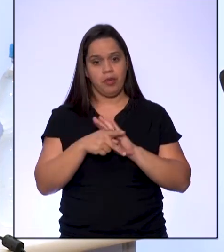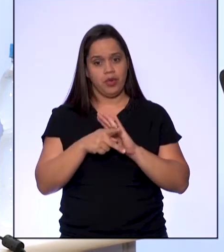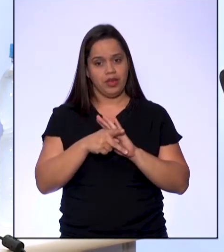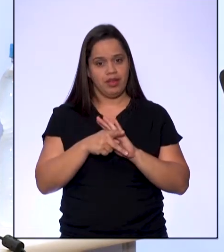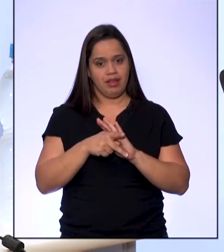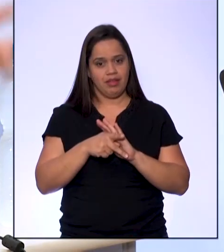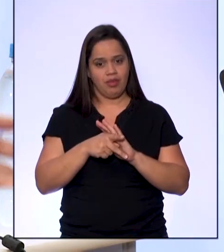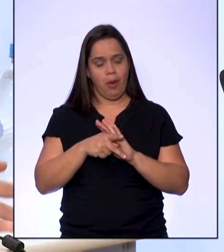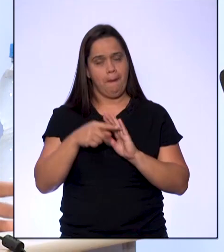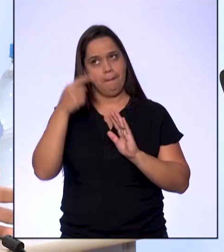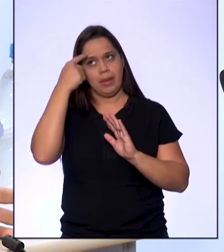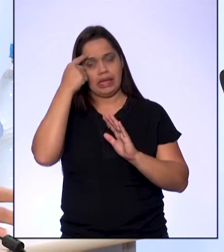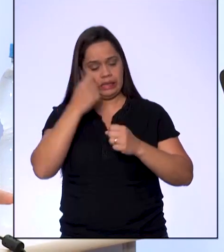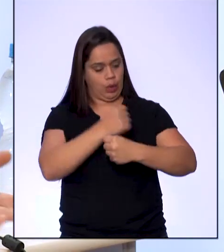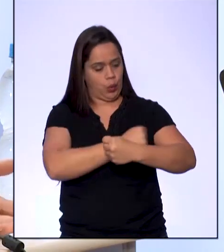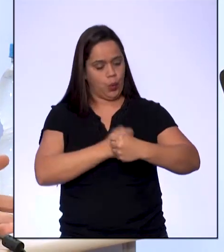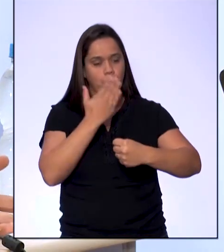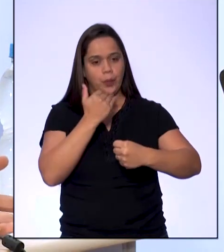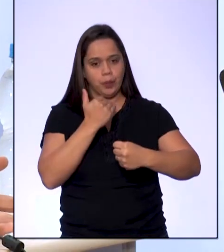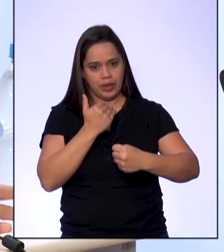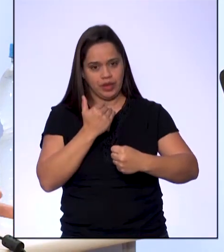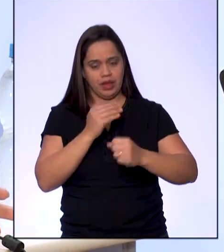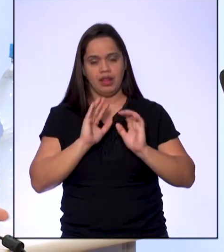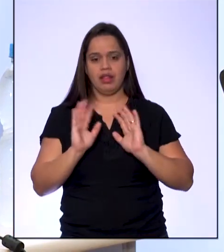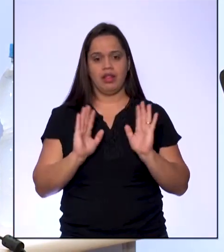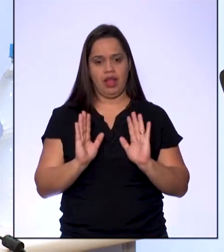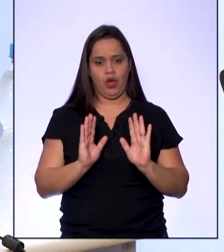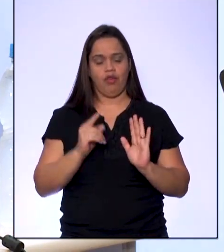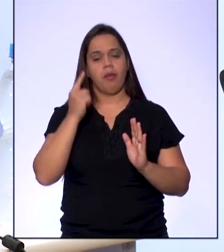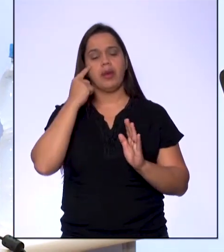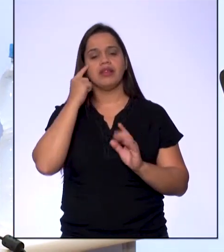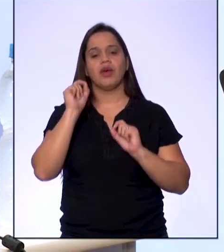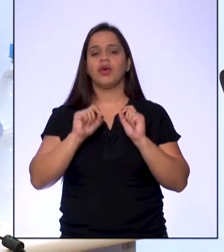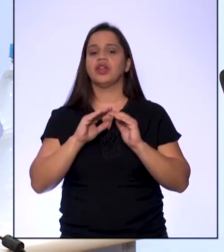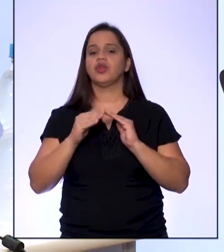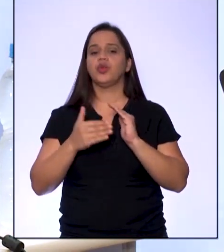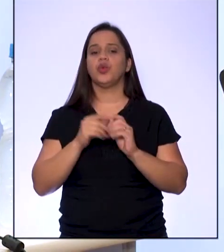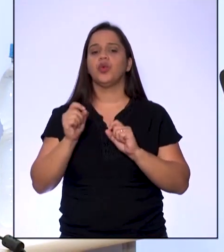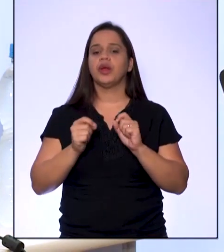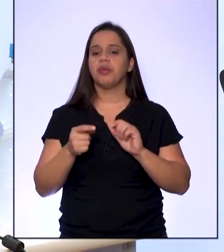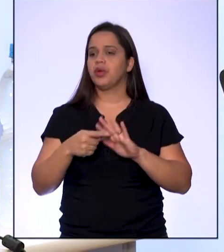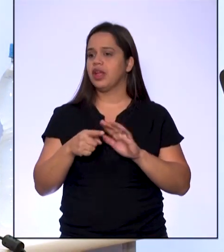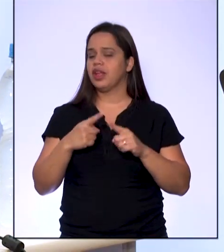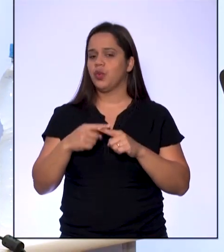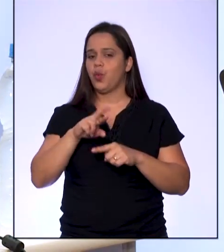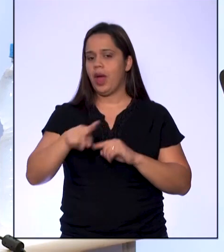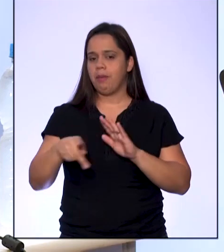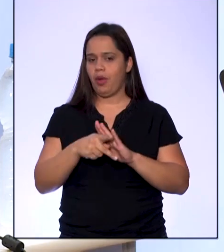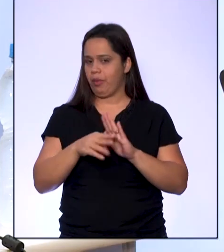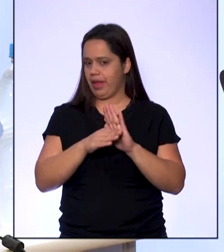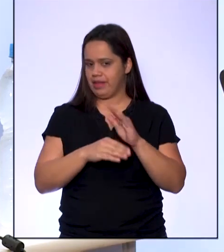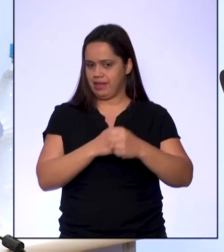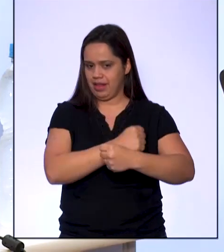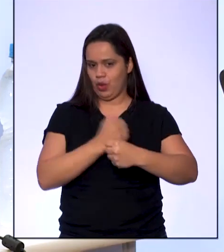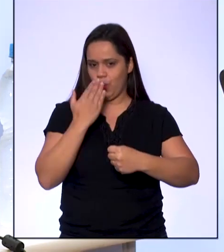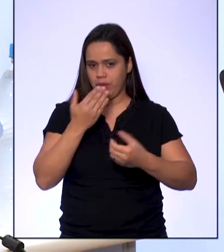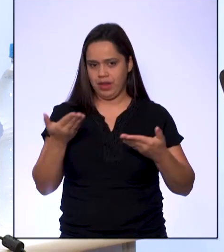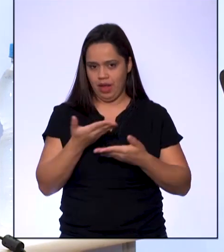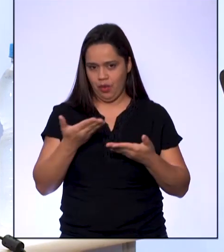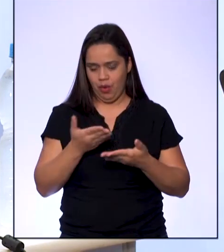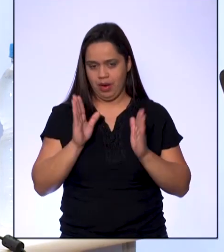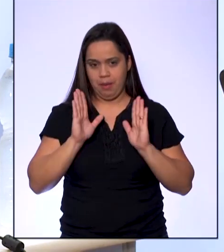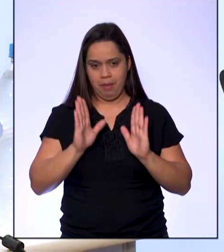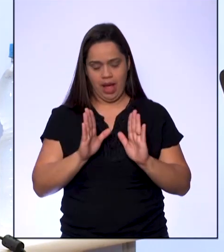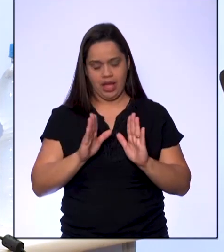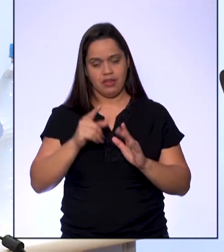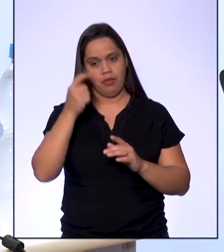Maria Braga ou de qualquer outra pessoa. Mesmo sendo nessa hora da manhã, né? Exatamente, por favor. Não é de receita culinária, mas é